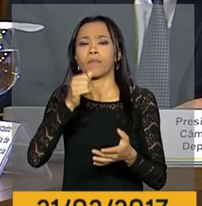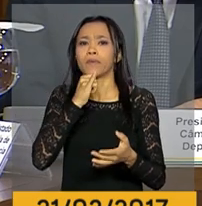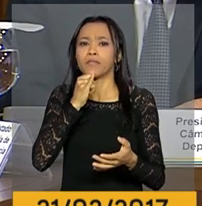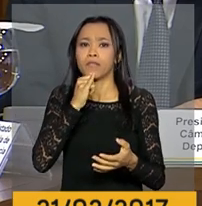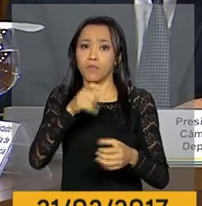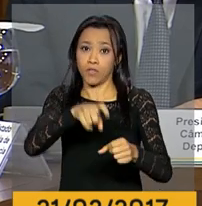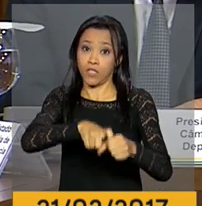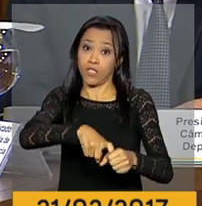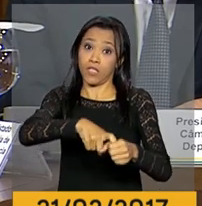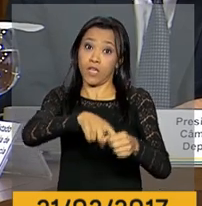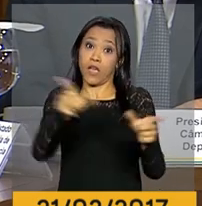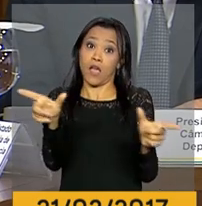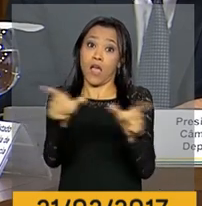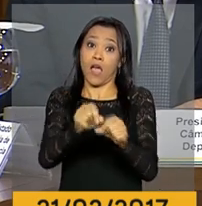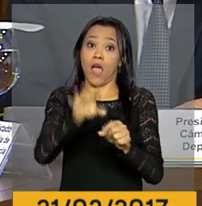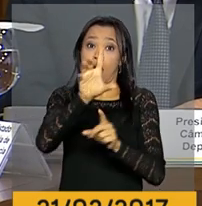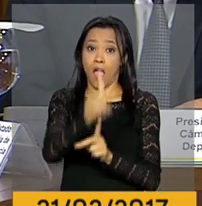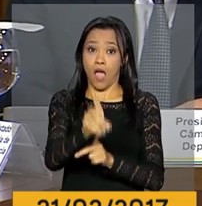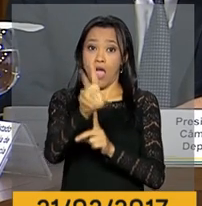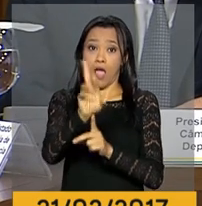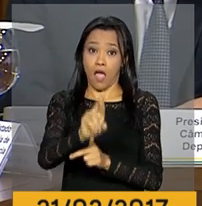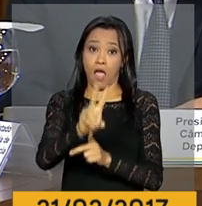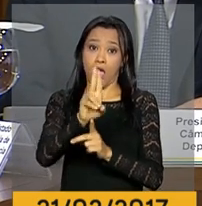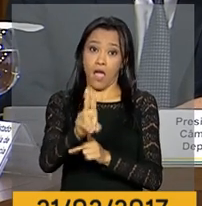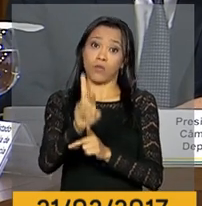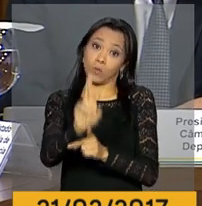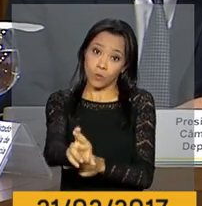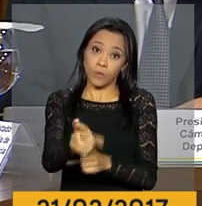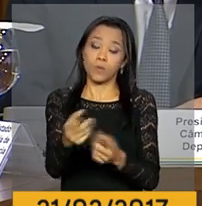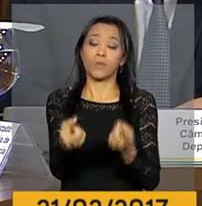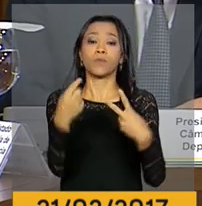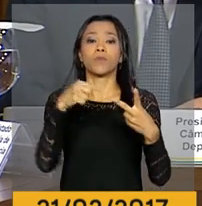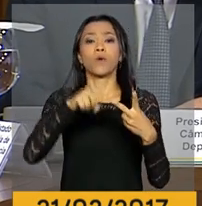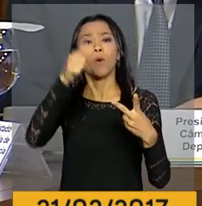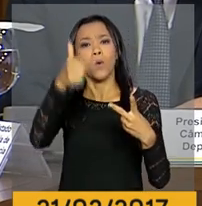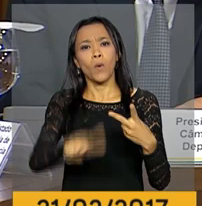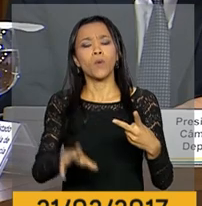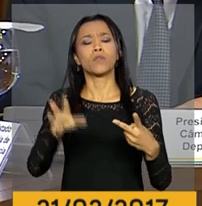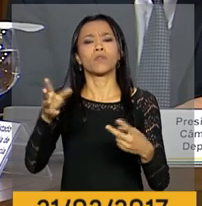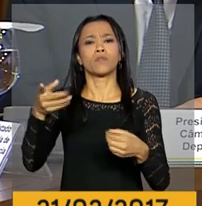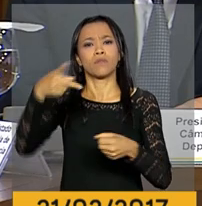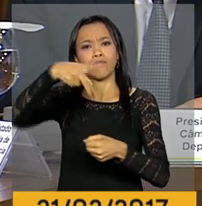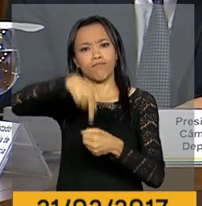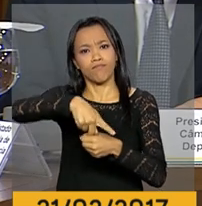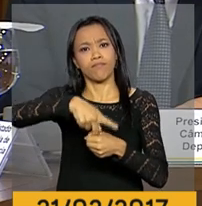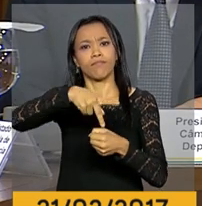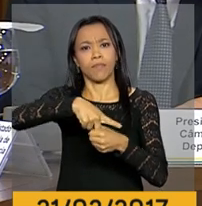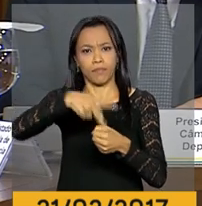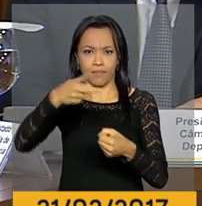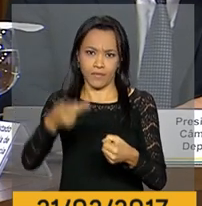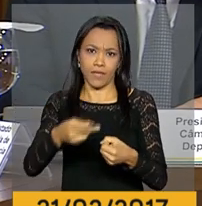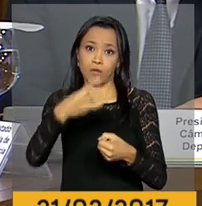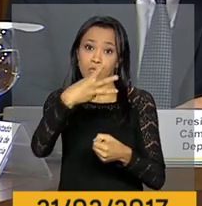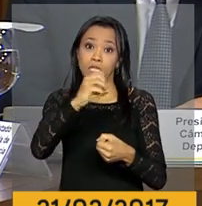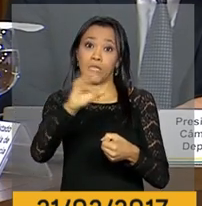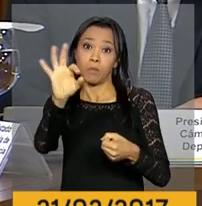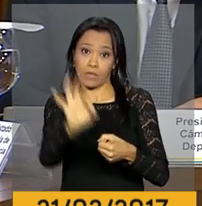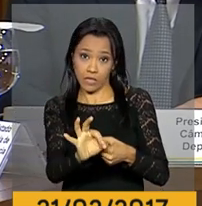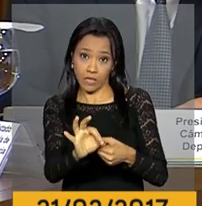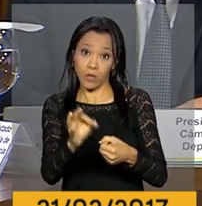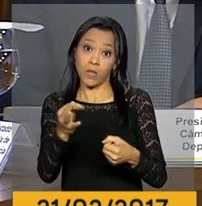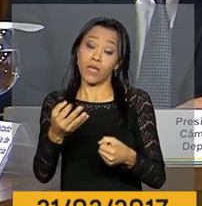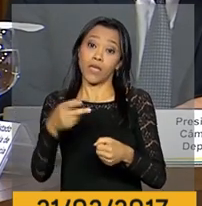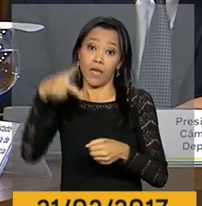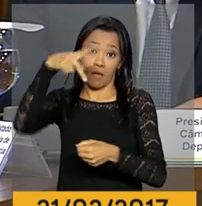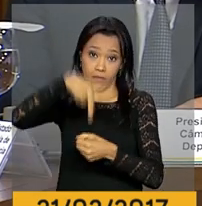das receitas da união agru e recordar a questão da da Petrobrás da dos 30 % em que a Petrobras